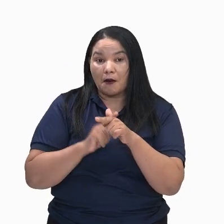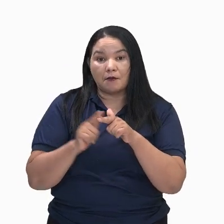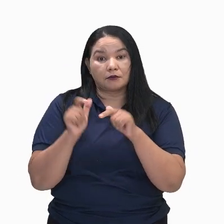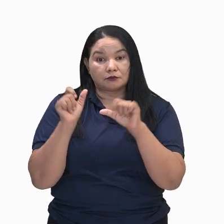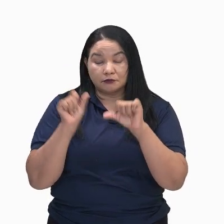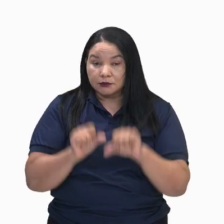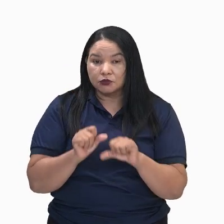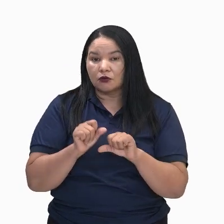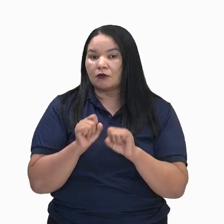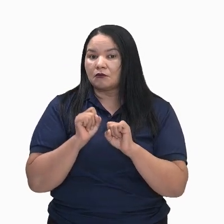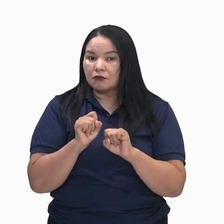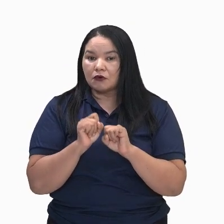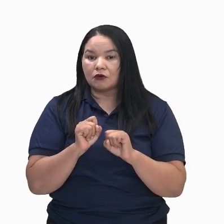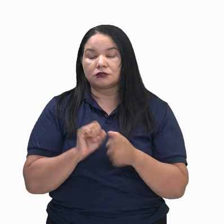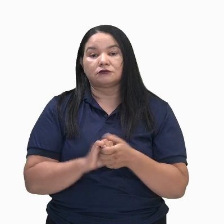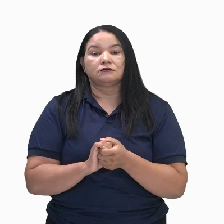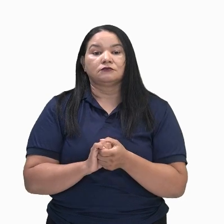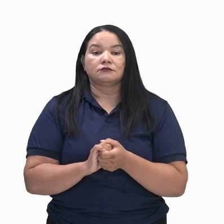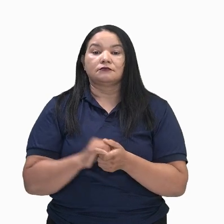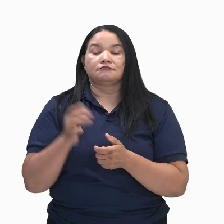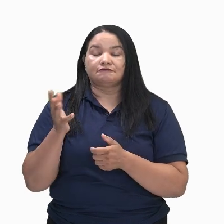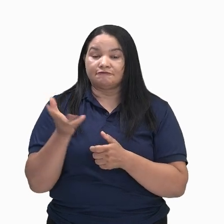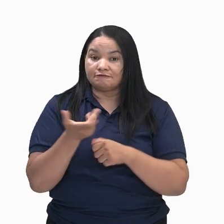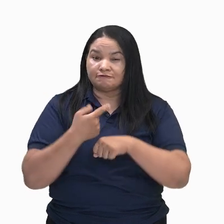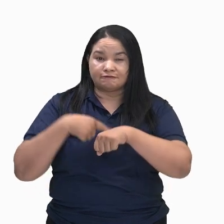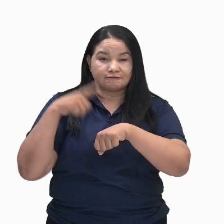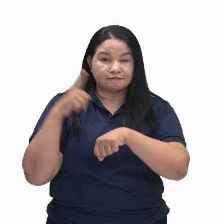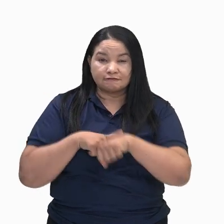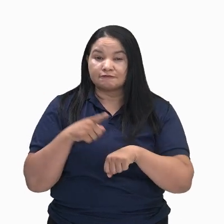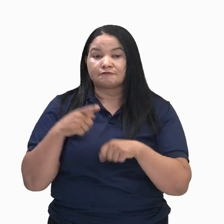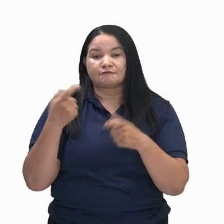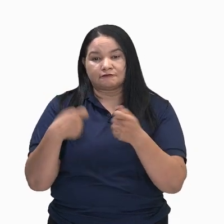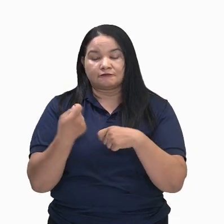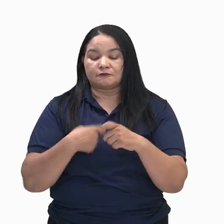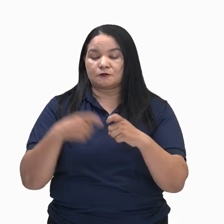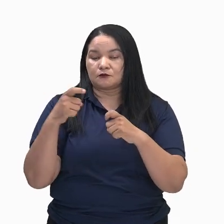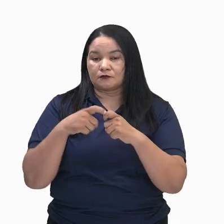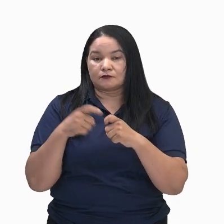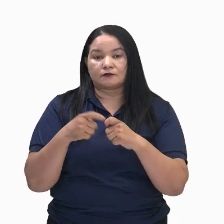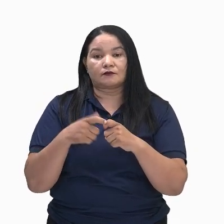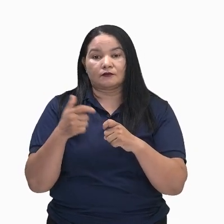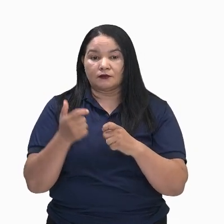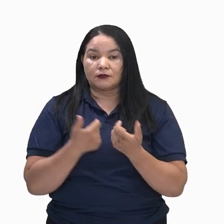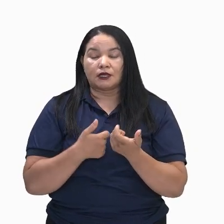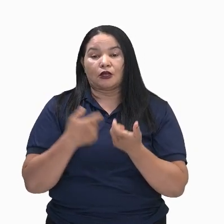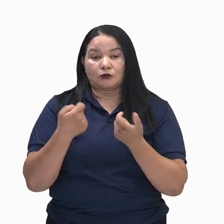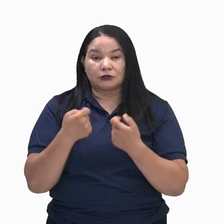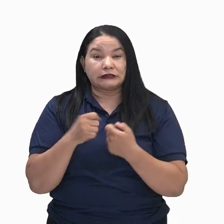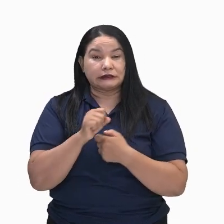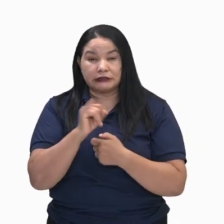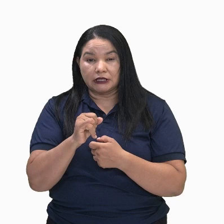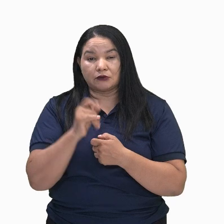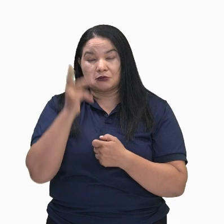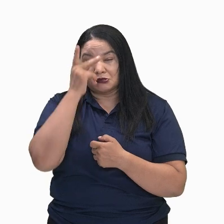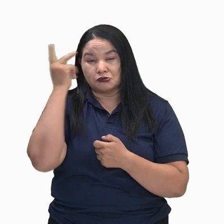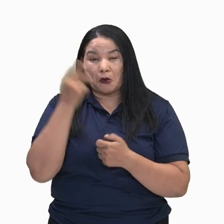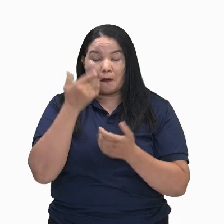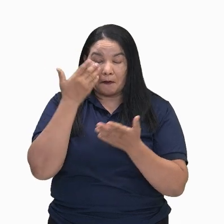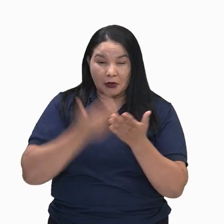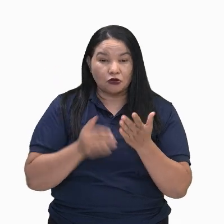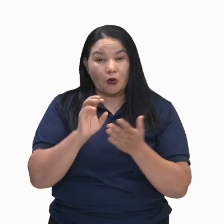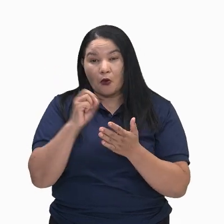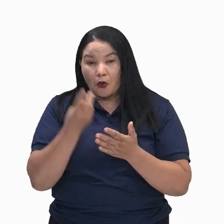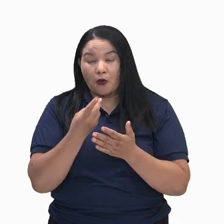vez, procurar atendimento médico imediato, especialmente se houver perda de consciência ou sinais de